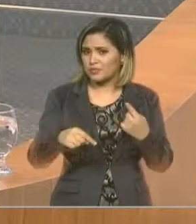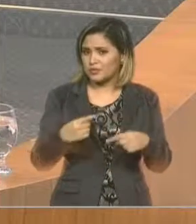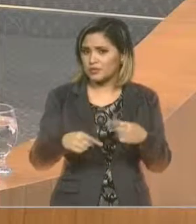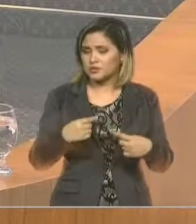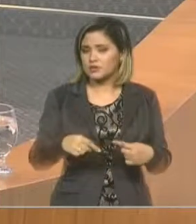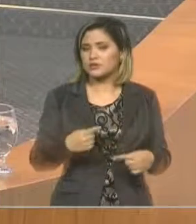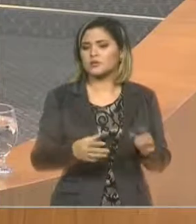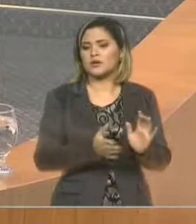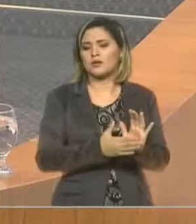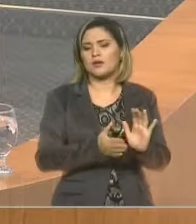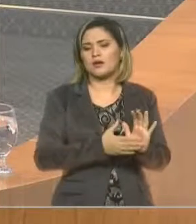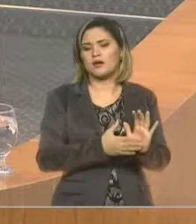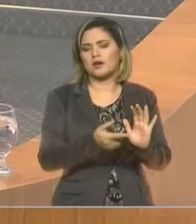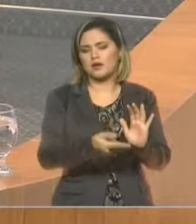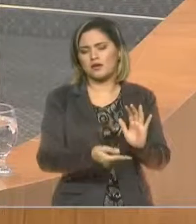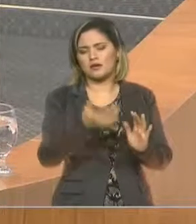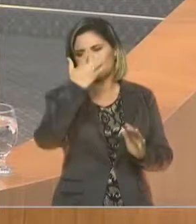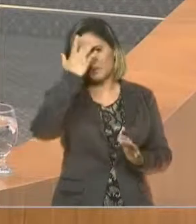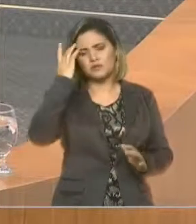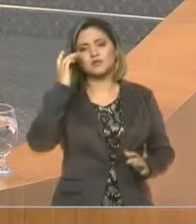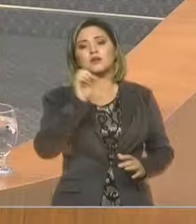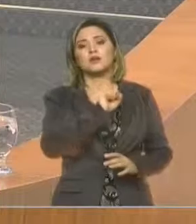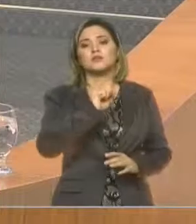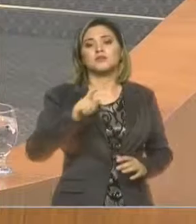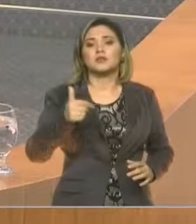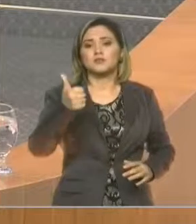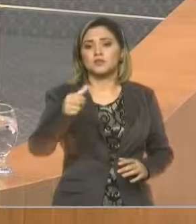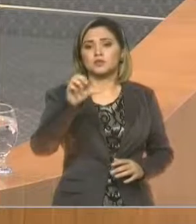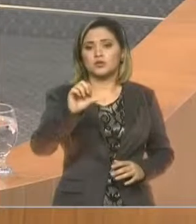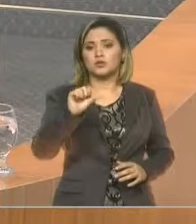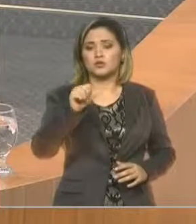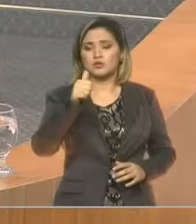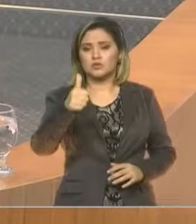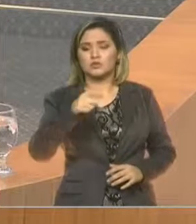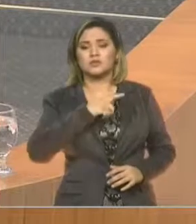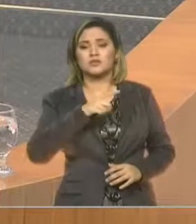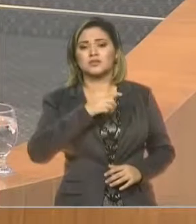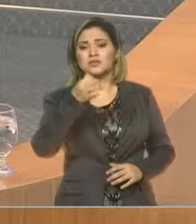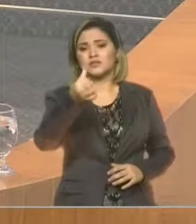pessoas. São Luís, em 1991, tinha